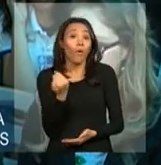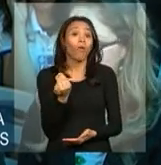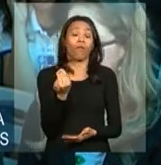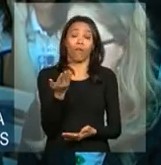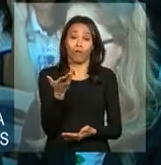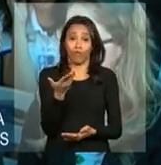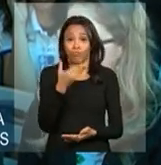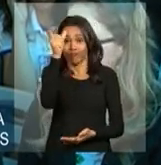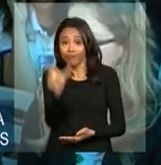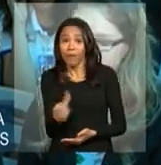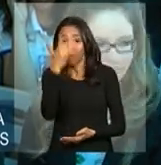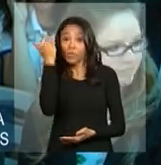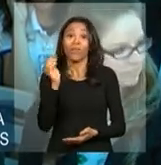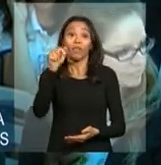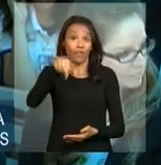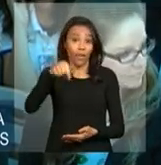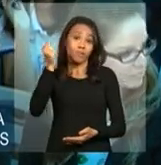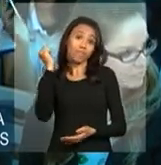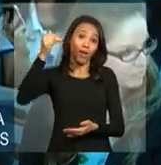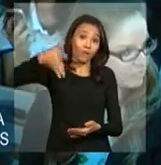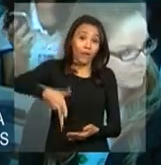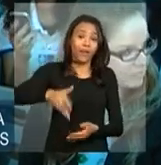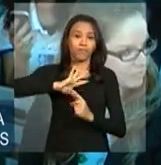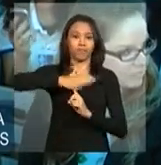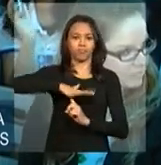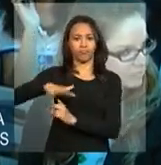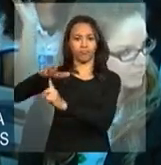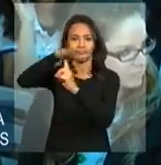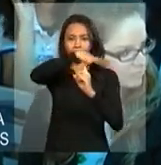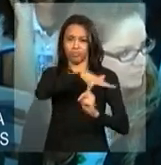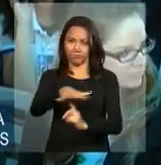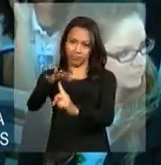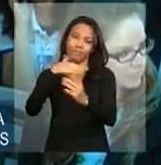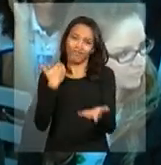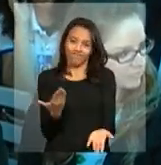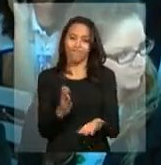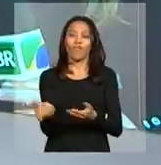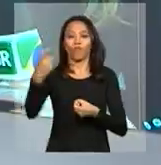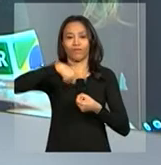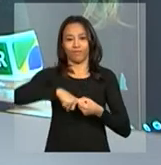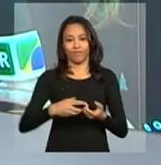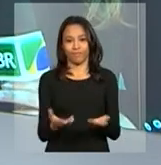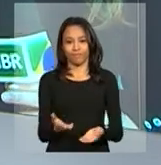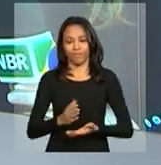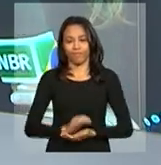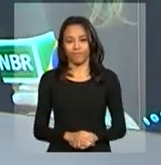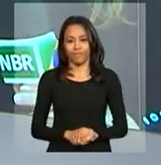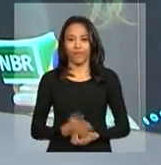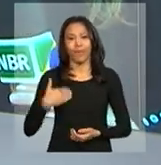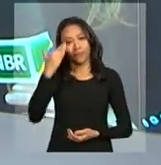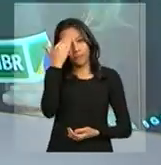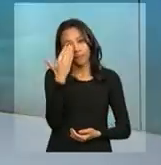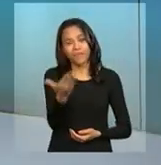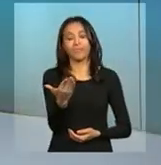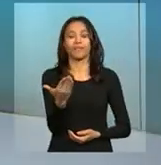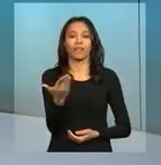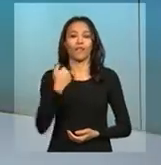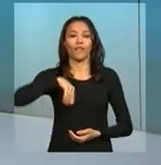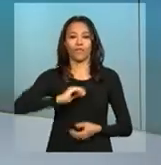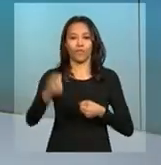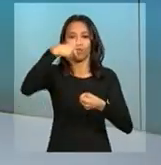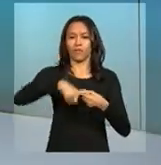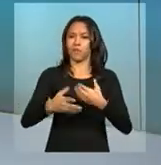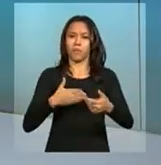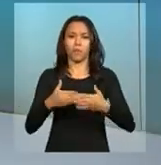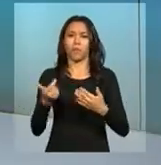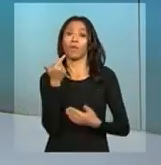acidente nesta madrugada, um acidente de helicóptero. Voltamos aos estúdios. Obrigada, Carolina. E nós podemos